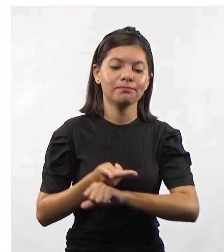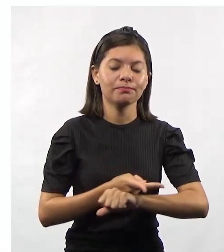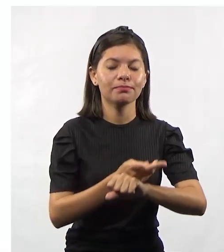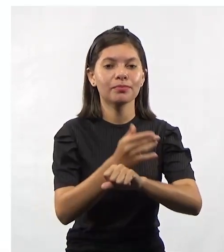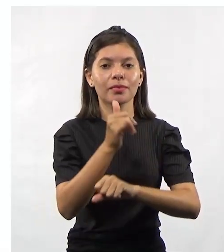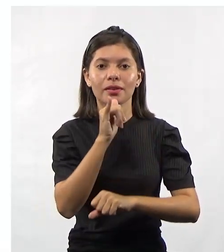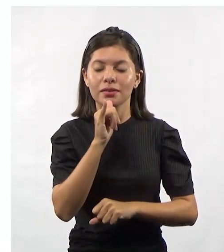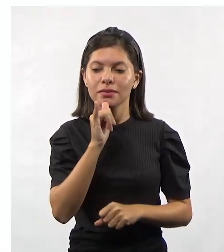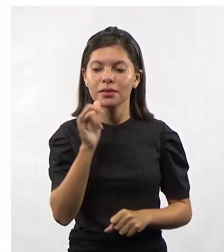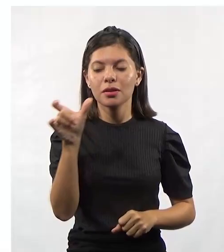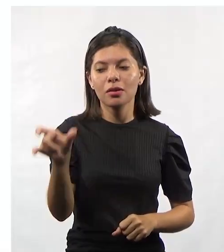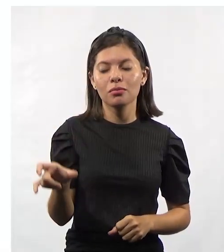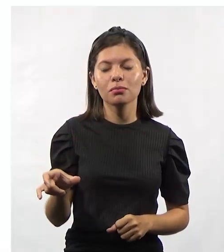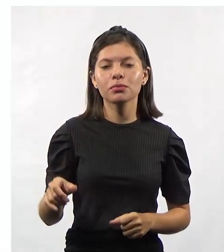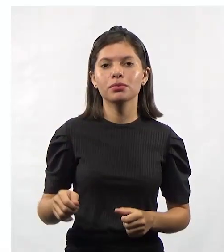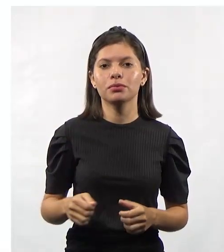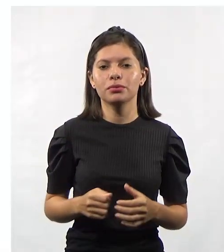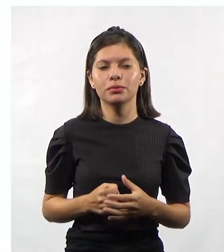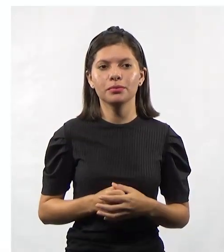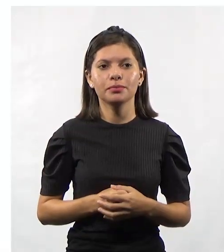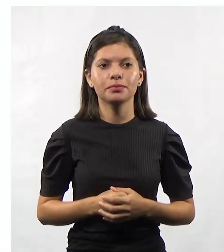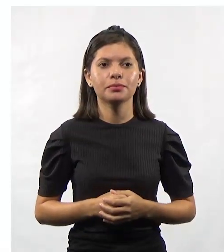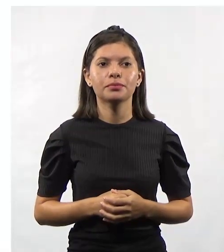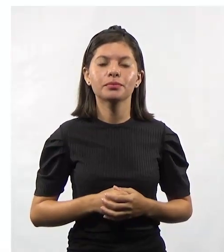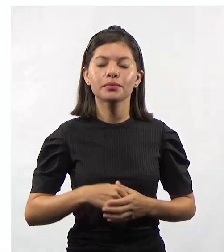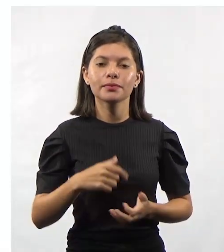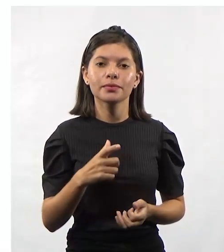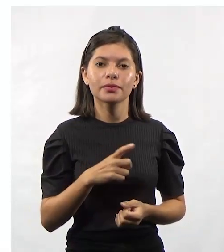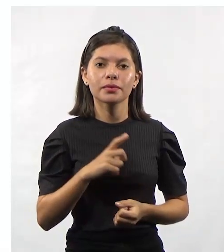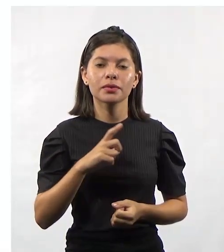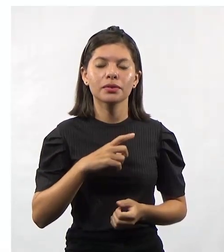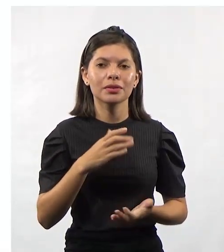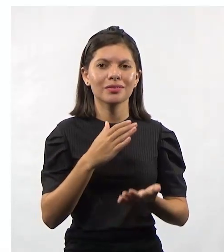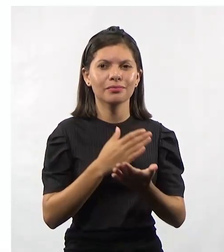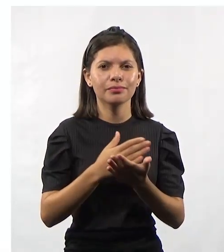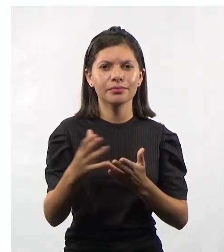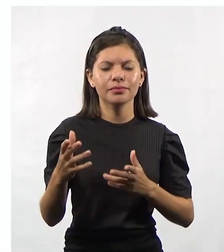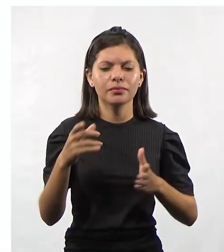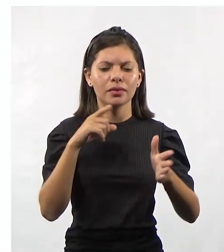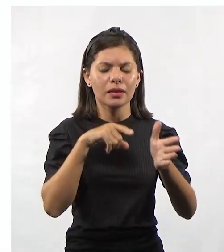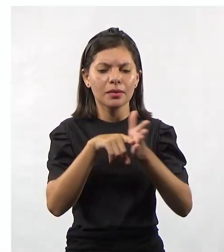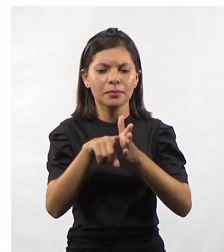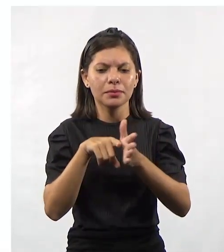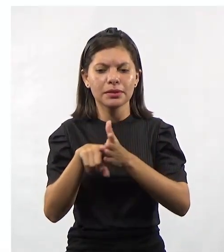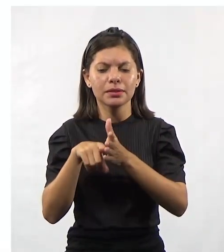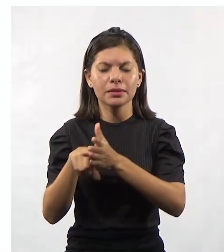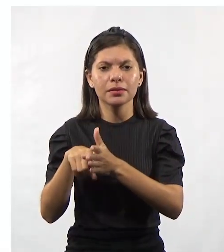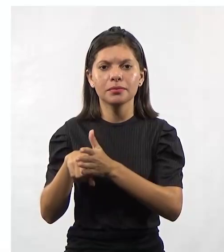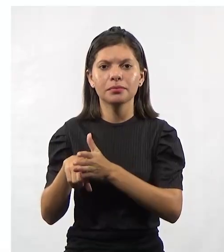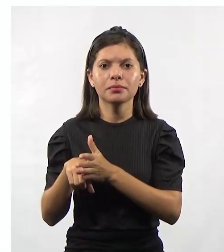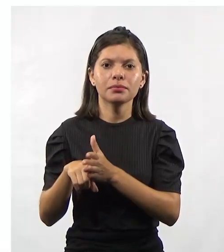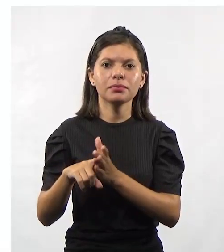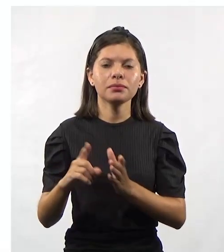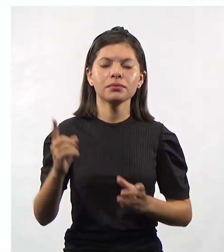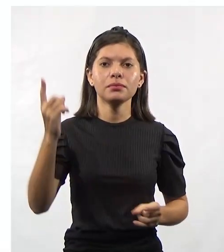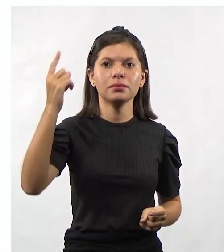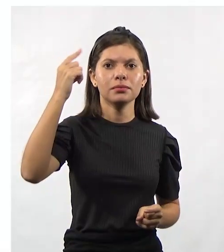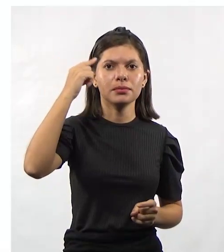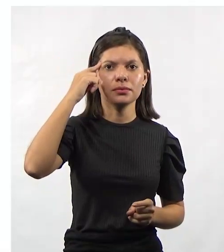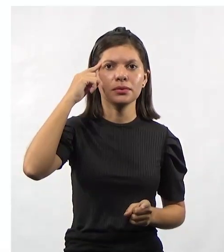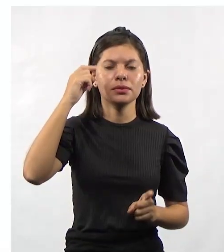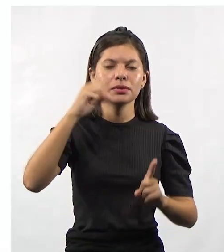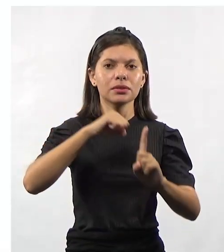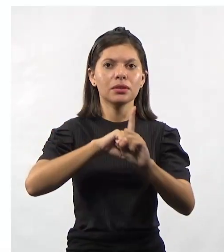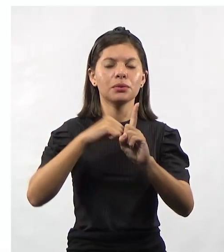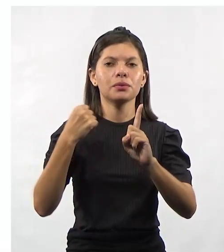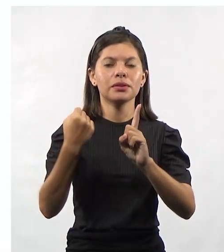tem que buscar esses exemplos, né? A gente tem que, a partir dessa pesquisa, a partir